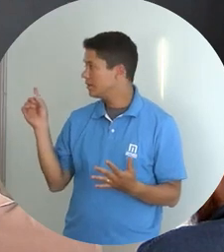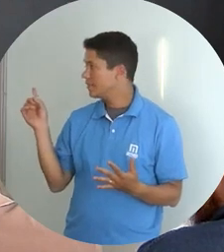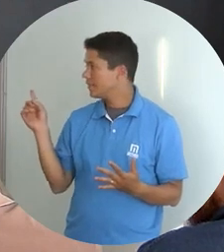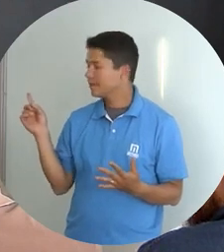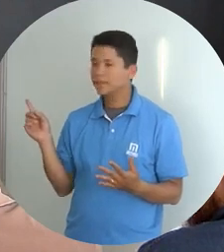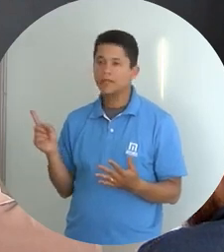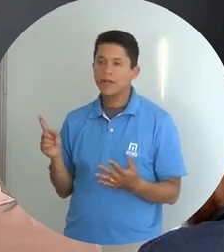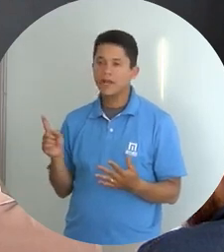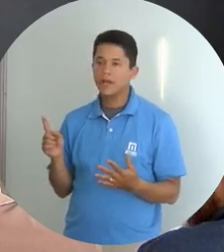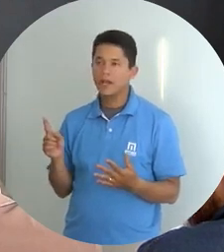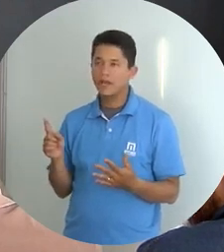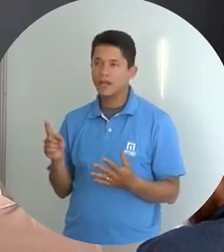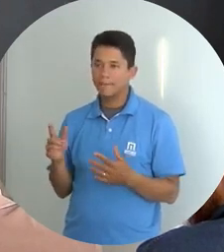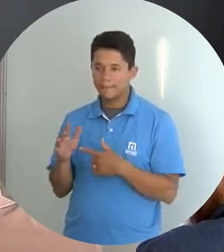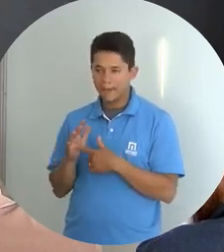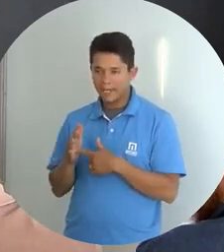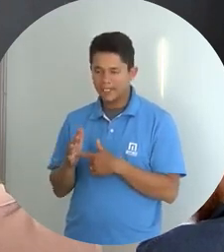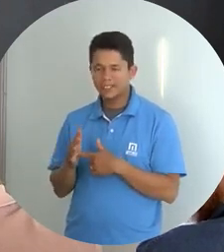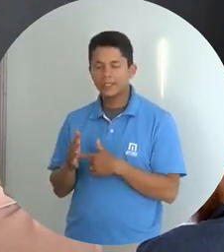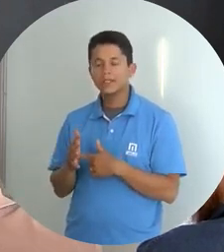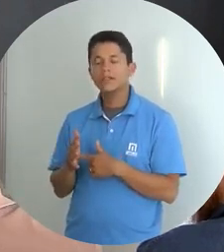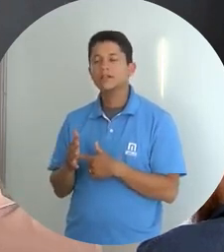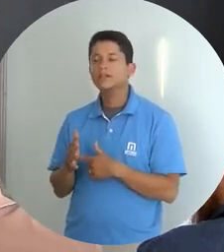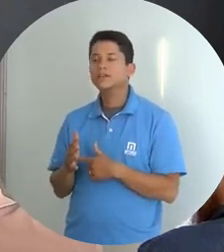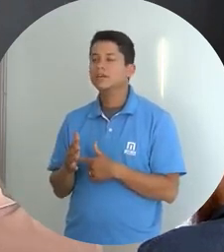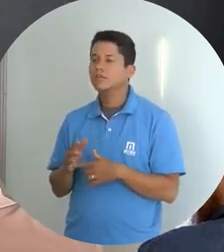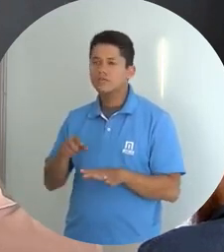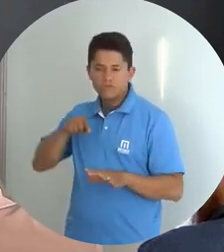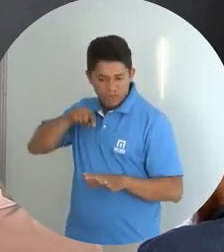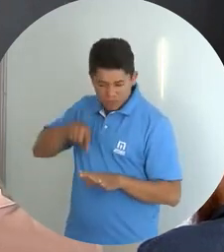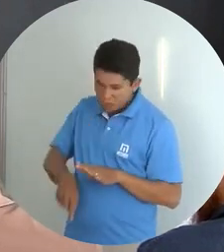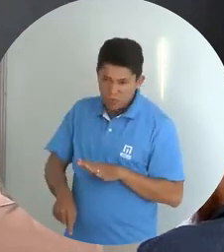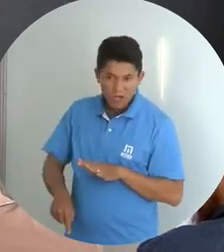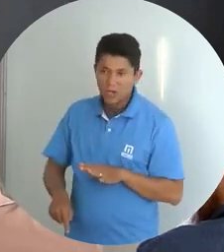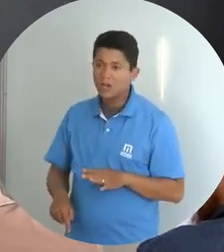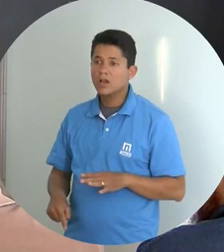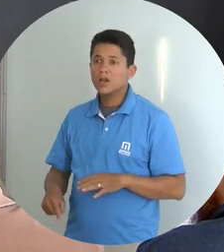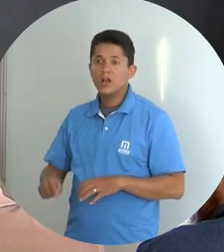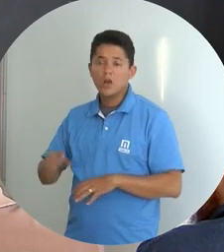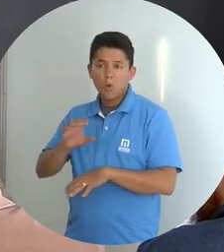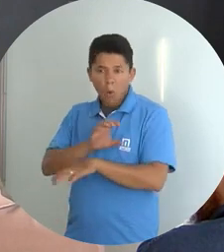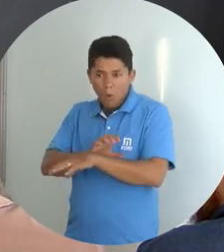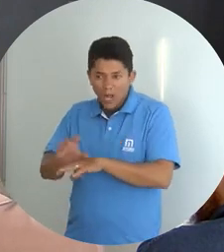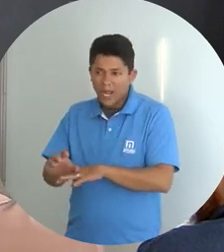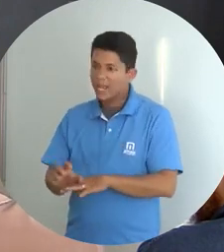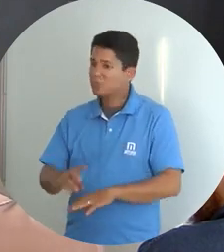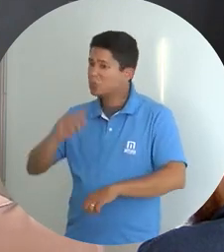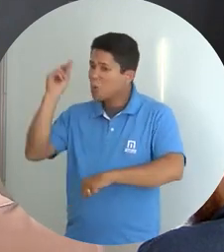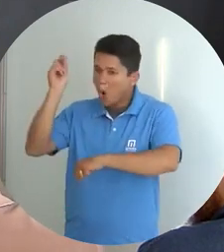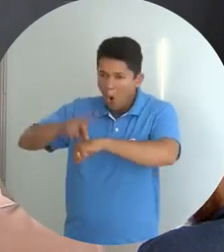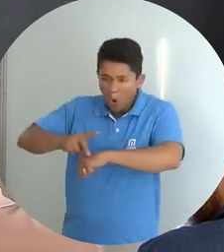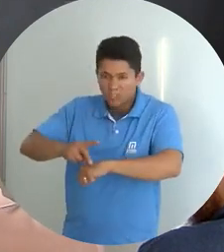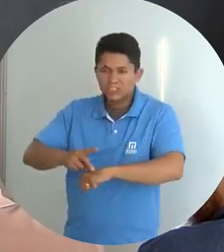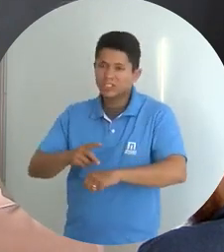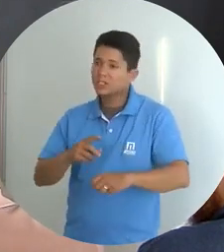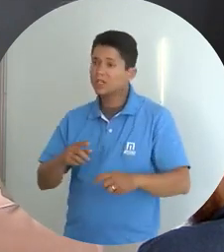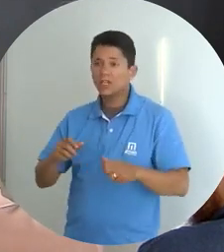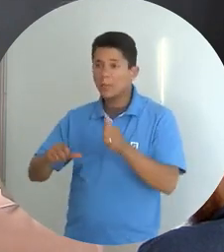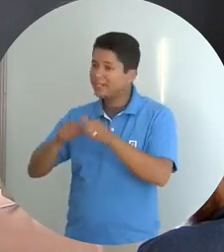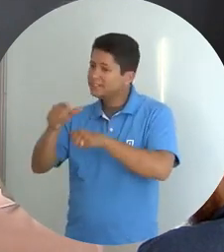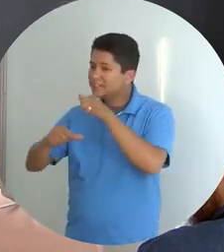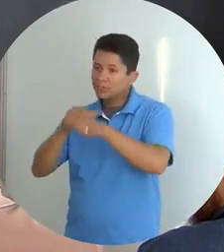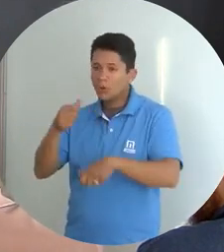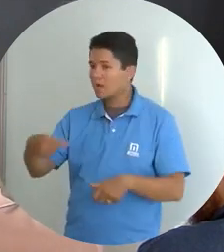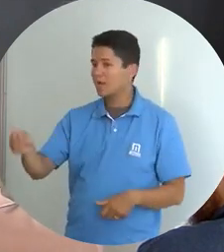a máquina, a mesma máquina, então a gente fura concreto, rocha, qualquer coisa, sem necessidade de troca de